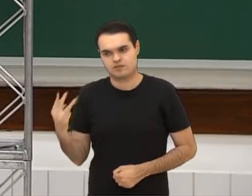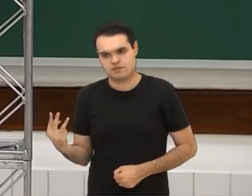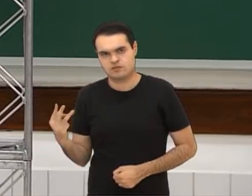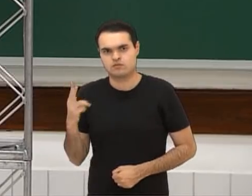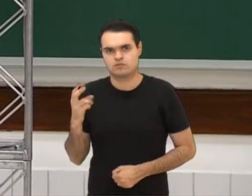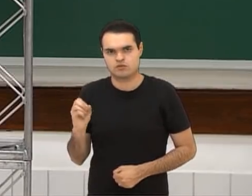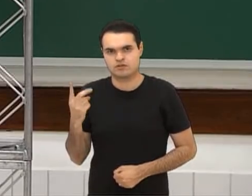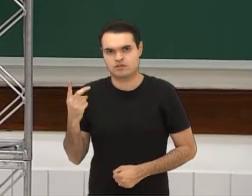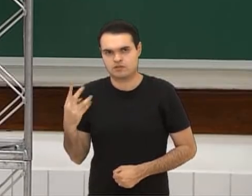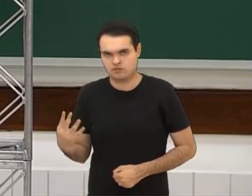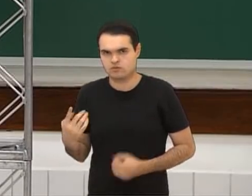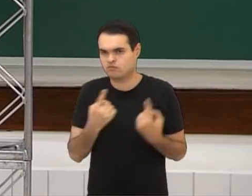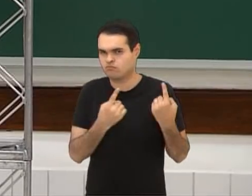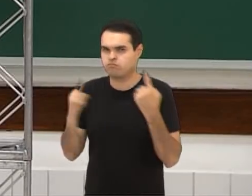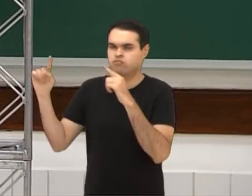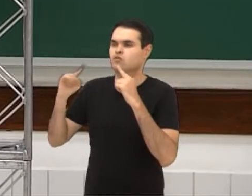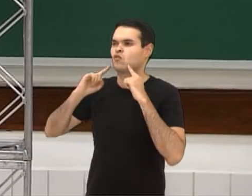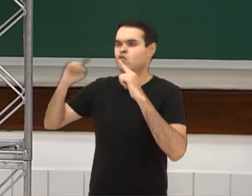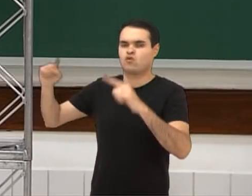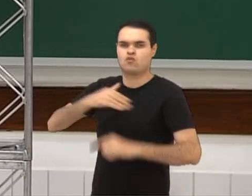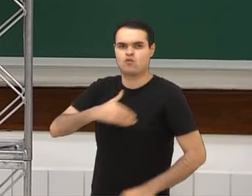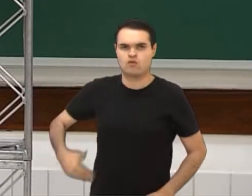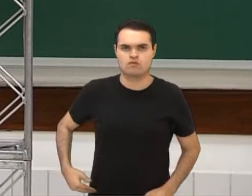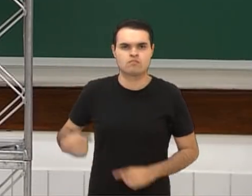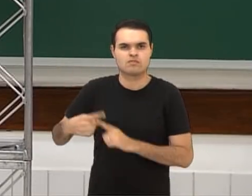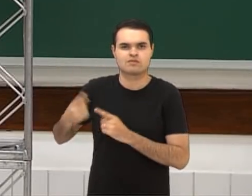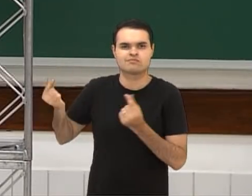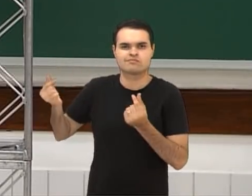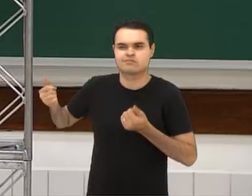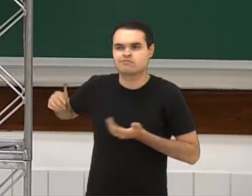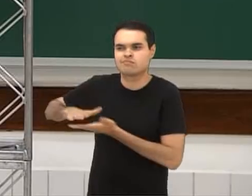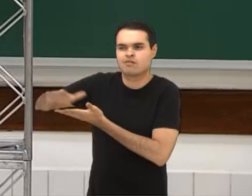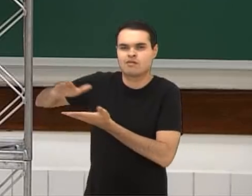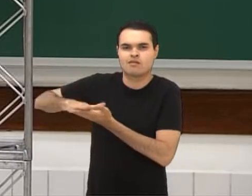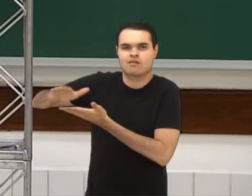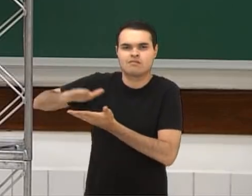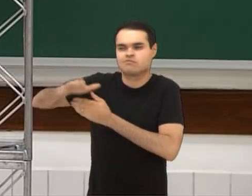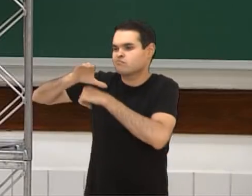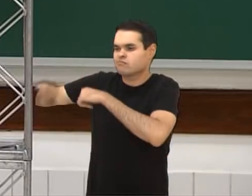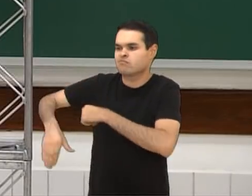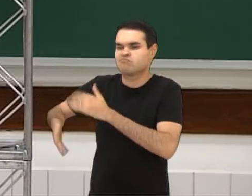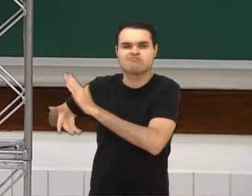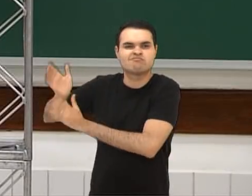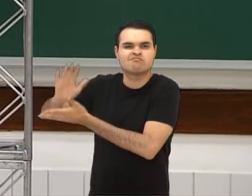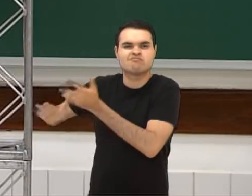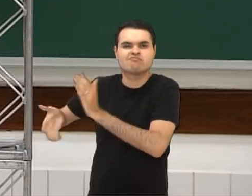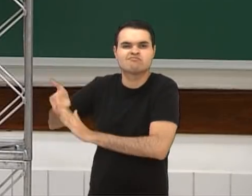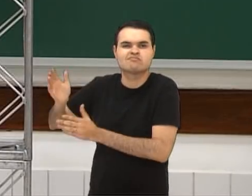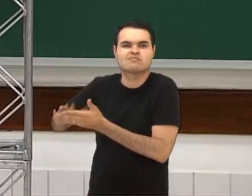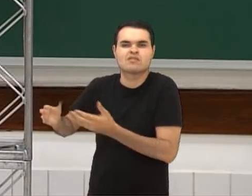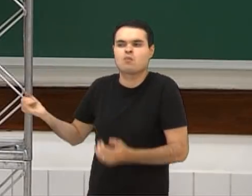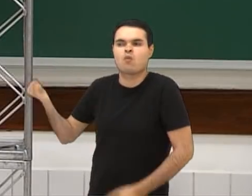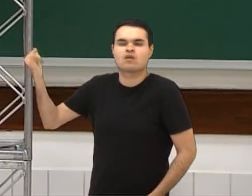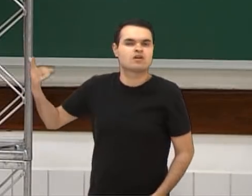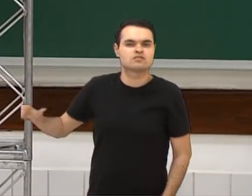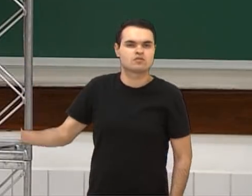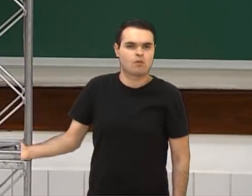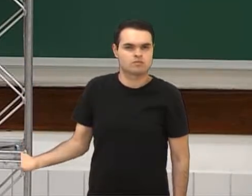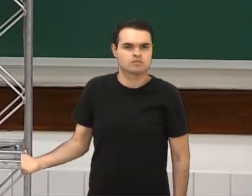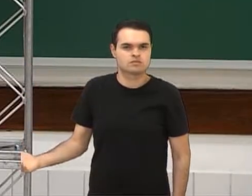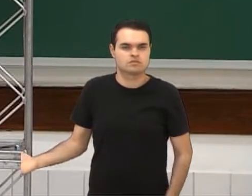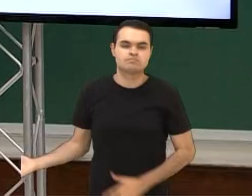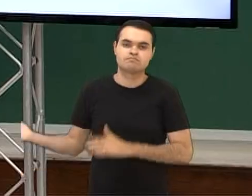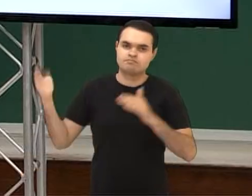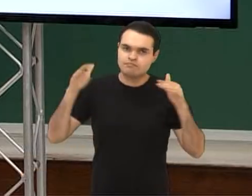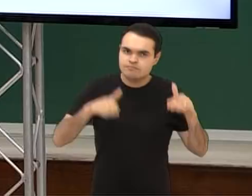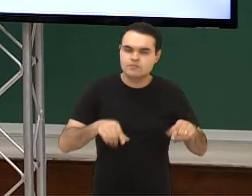estes protestos contra o governo, acusado de gastar onde não era necessário naquele momento. E aí entra em